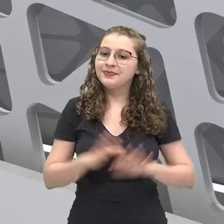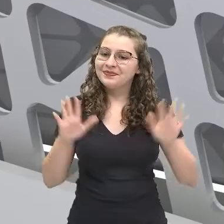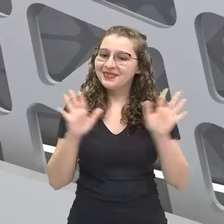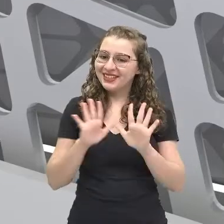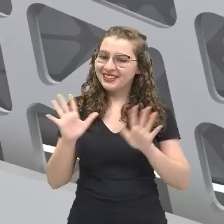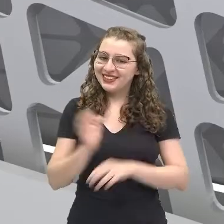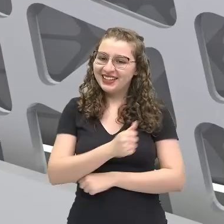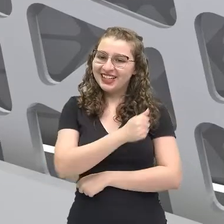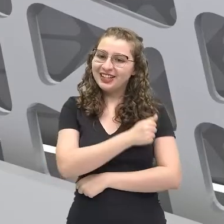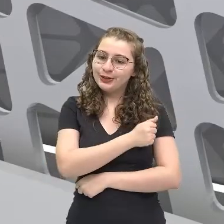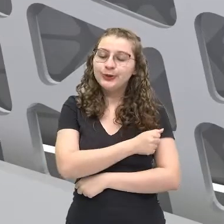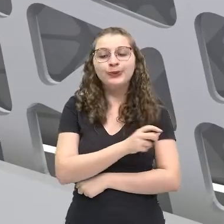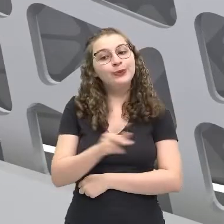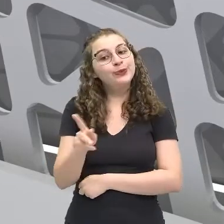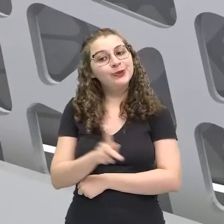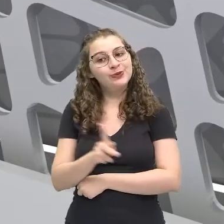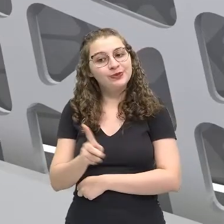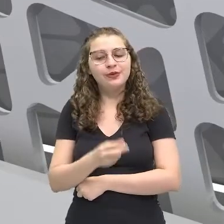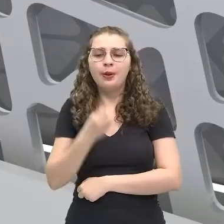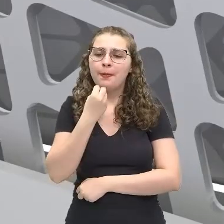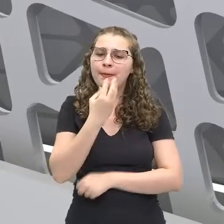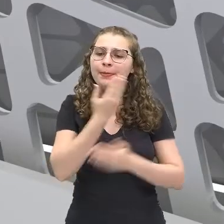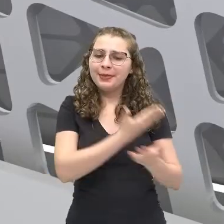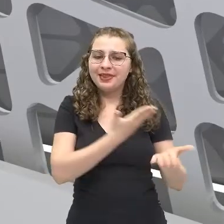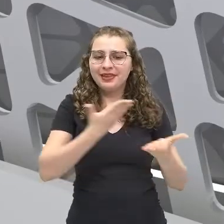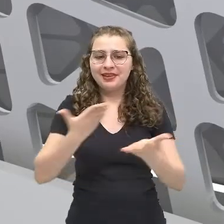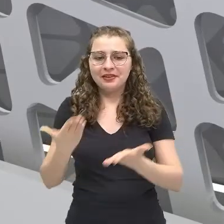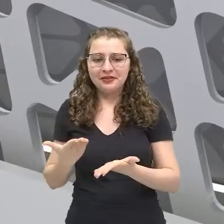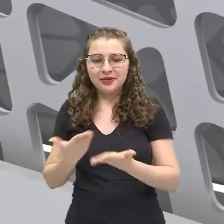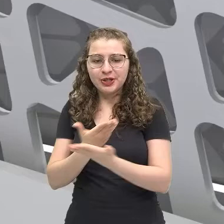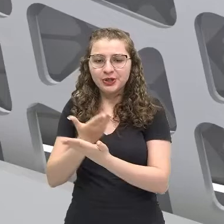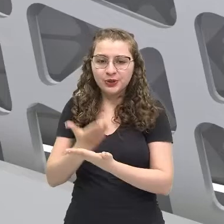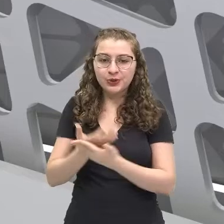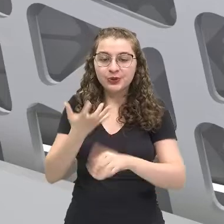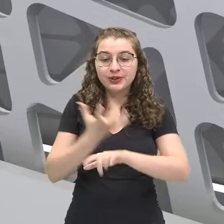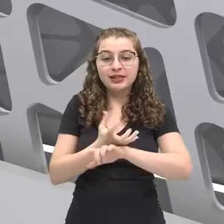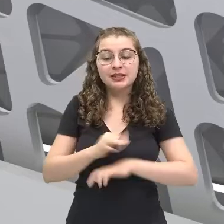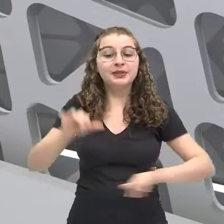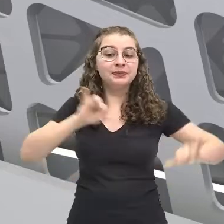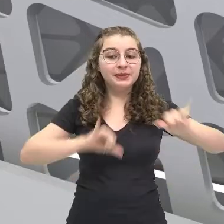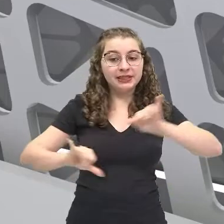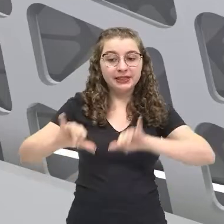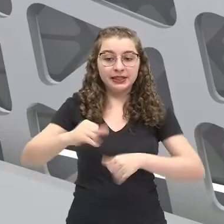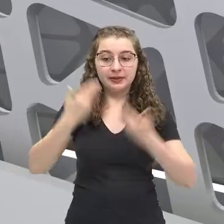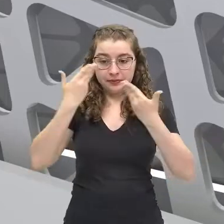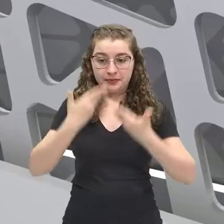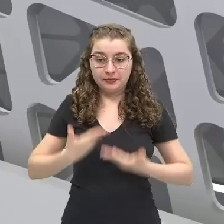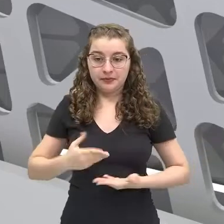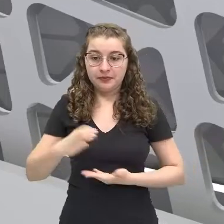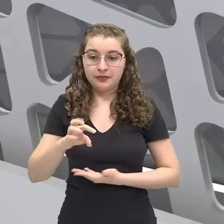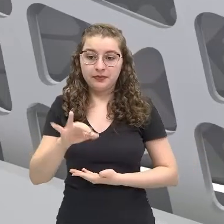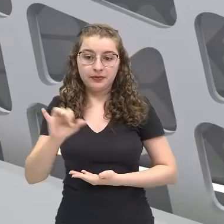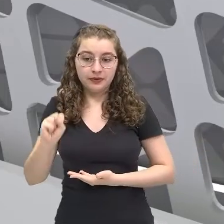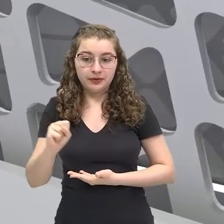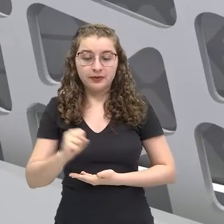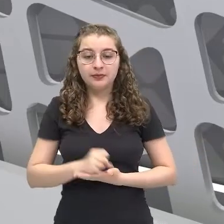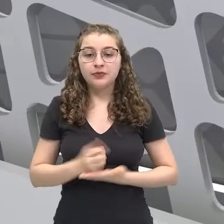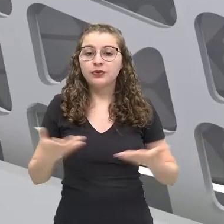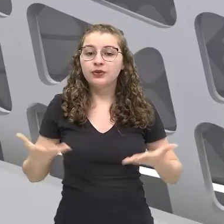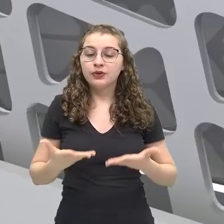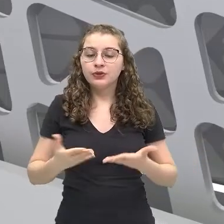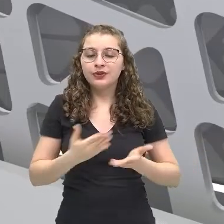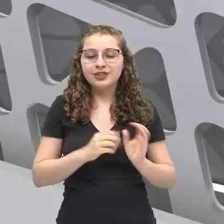Olá, alunos! Olá, professores! Sejam muito bem-vindos a mais uma aula de Química. Eu sou a professora Cristiane e estarei